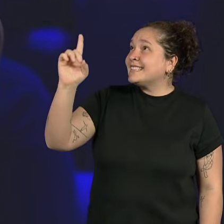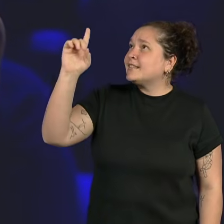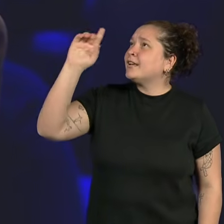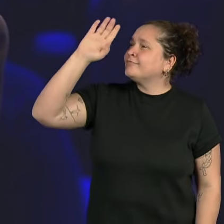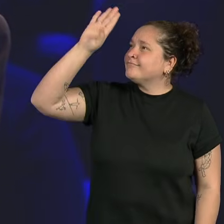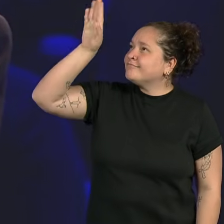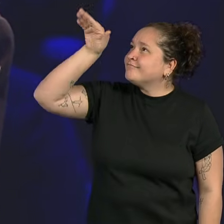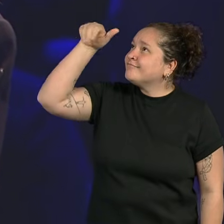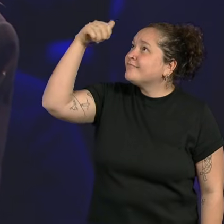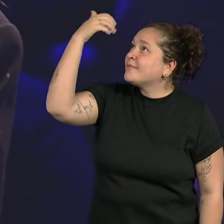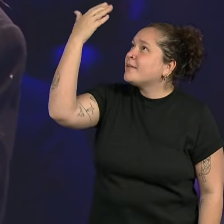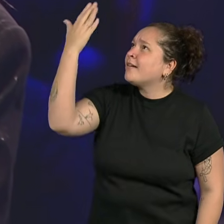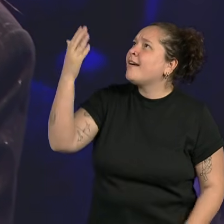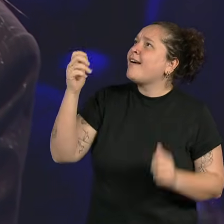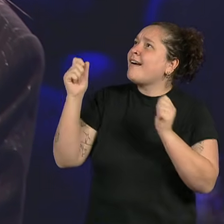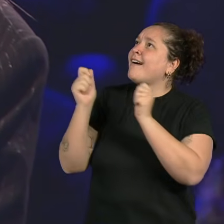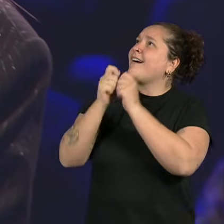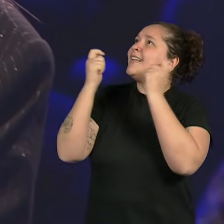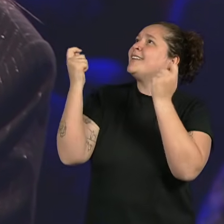hallelujah,